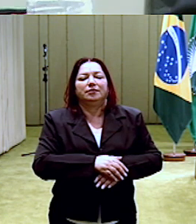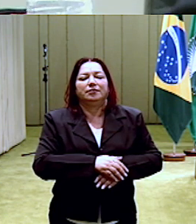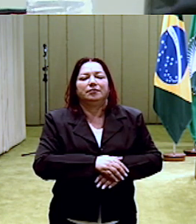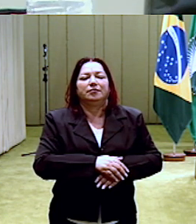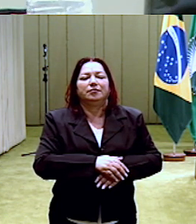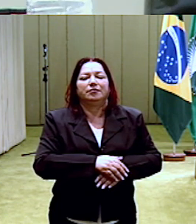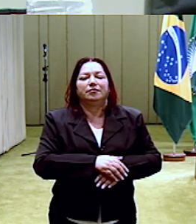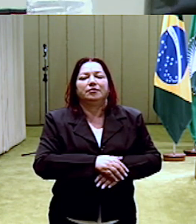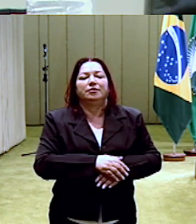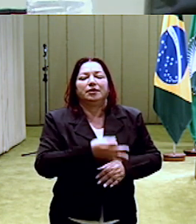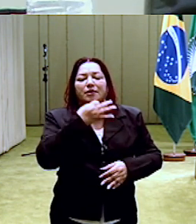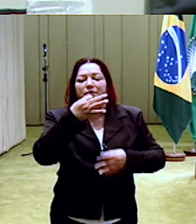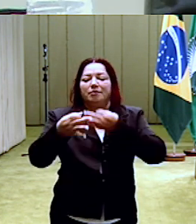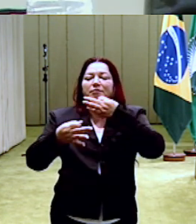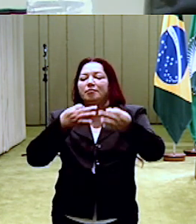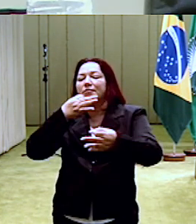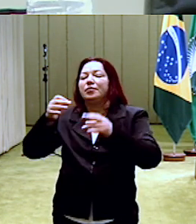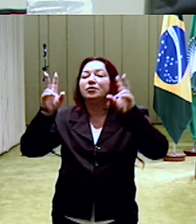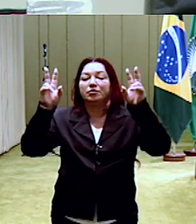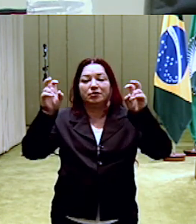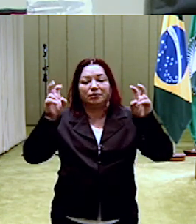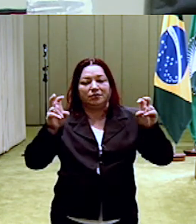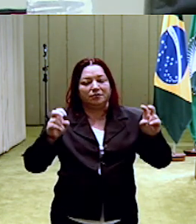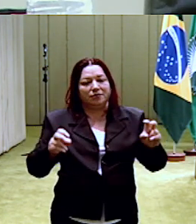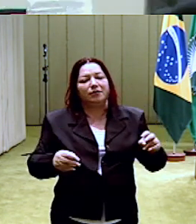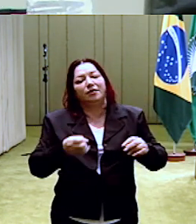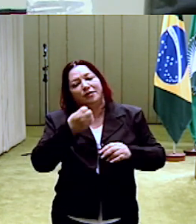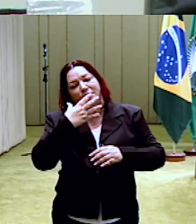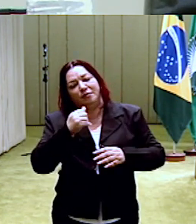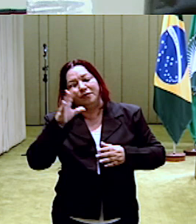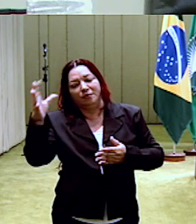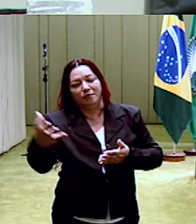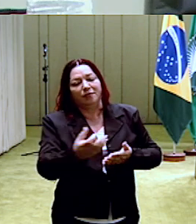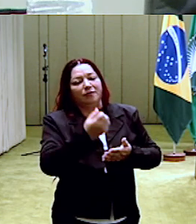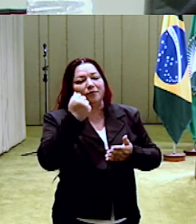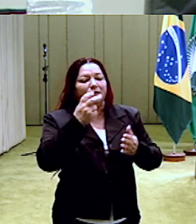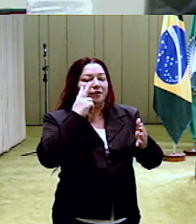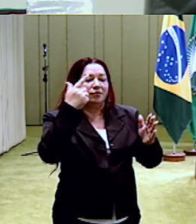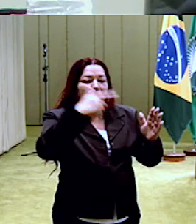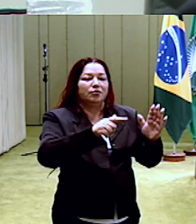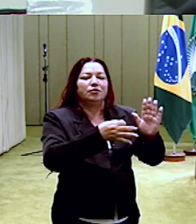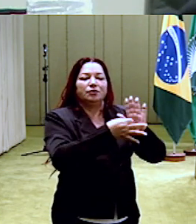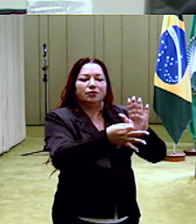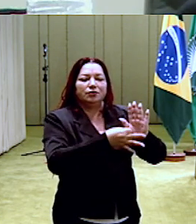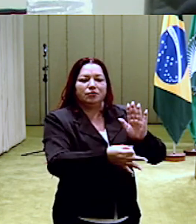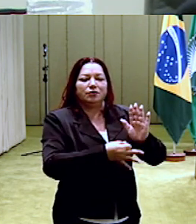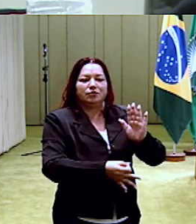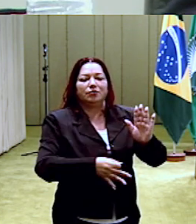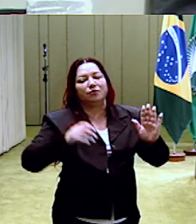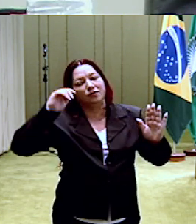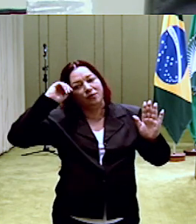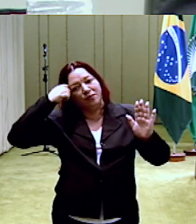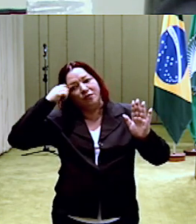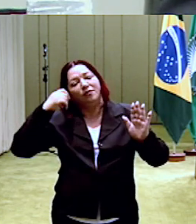e que trouxe várias propostas sobre o tema e que seriam interessantes serem resgatadas e discutidas também em alto nível